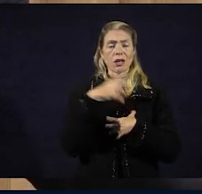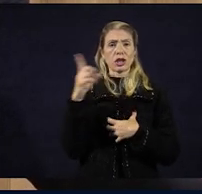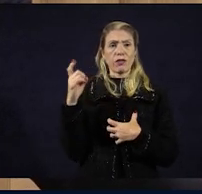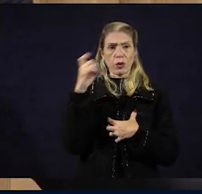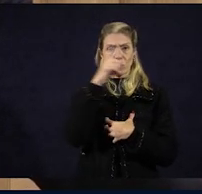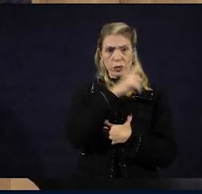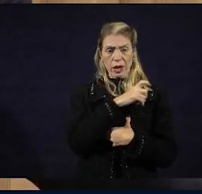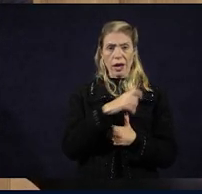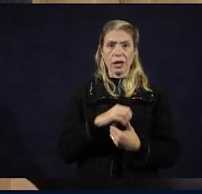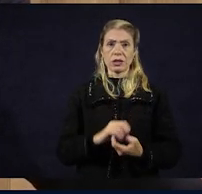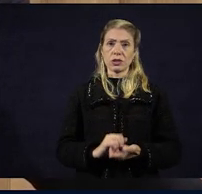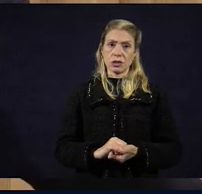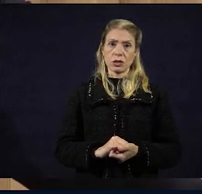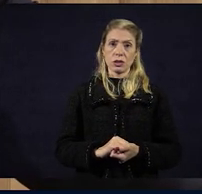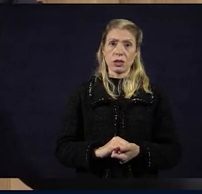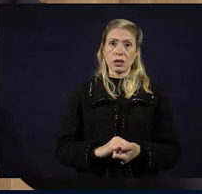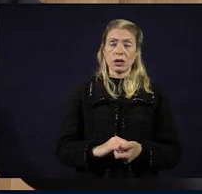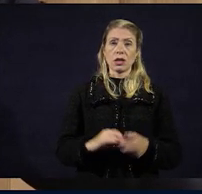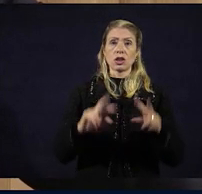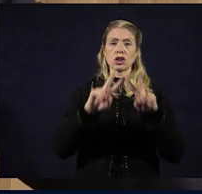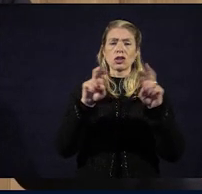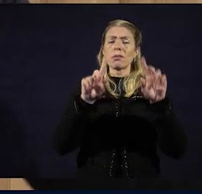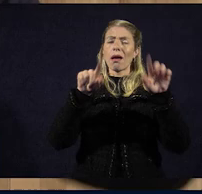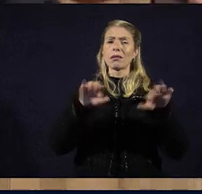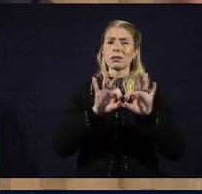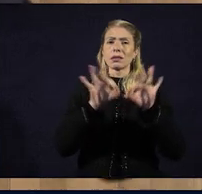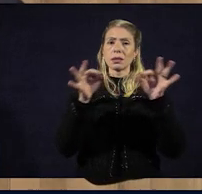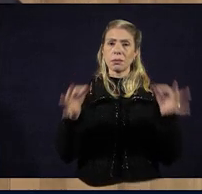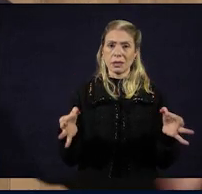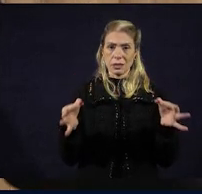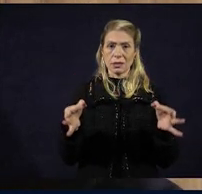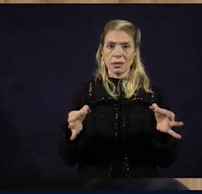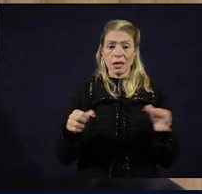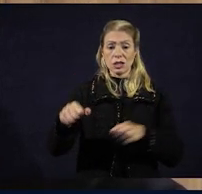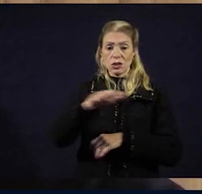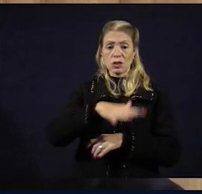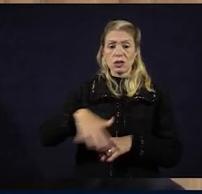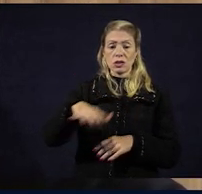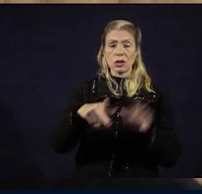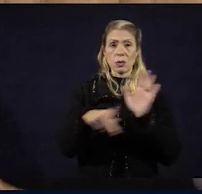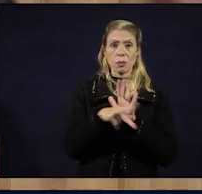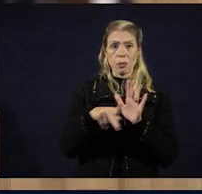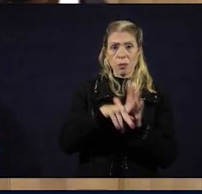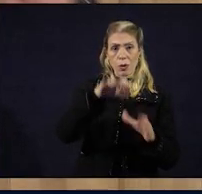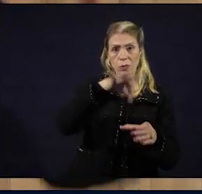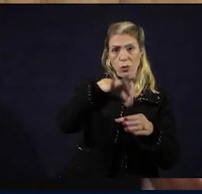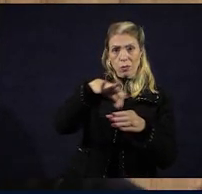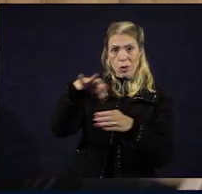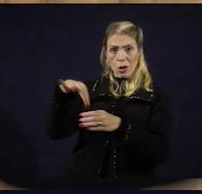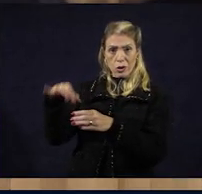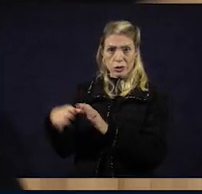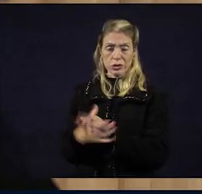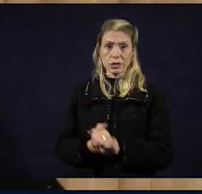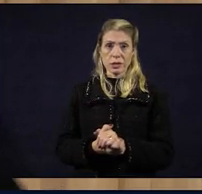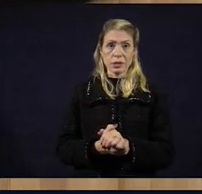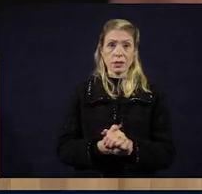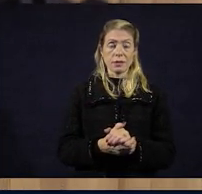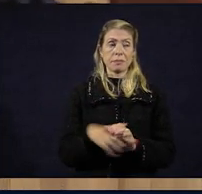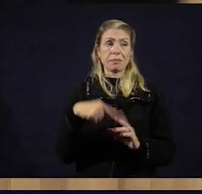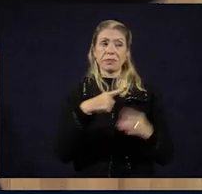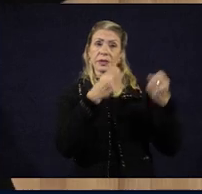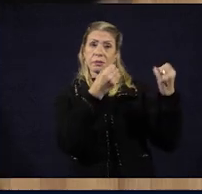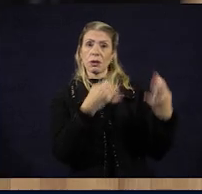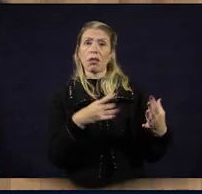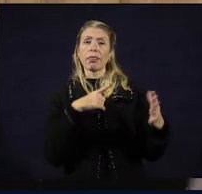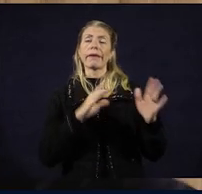dificuldade foi a questão da simplicidade do setor de commod né Como o próprio Nazário falou um